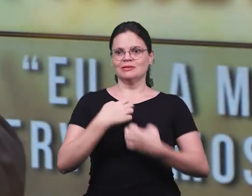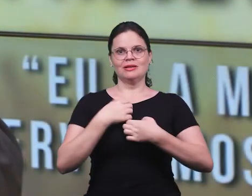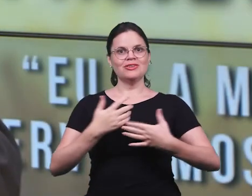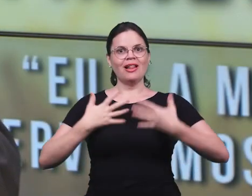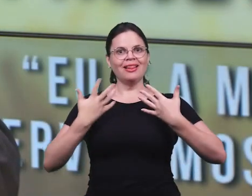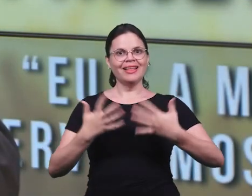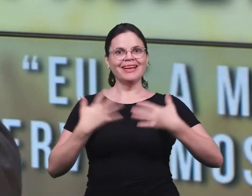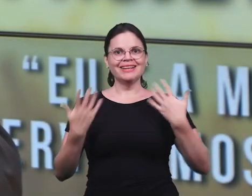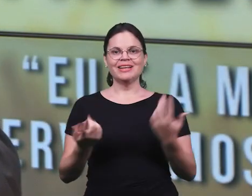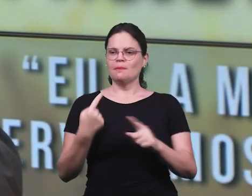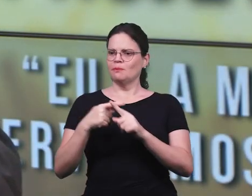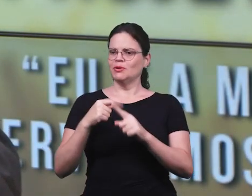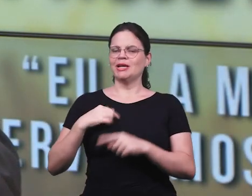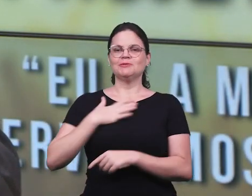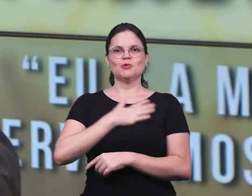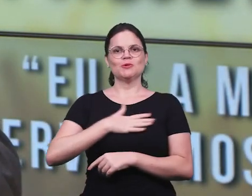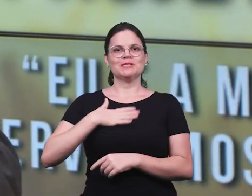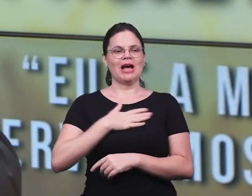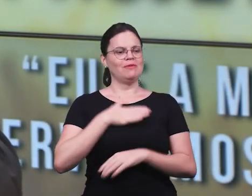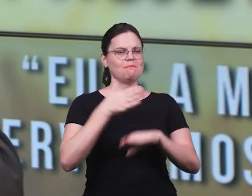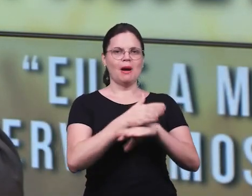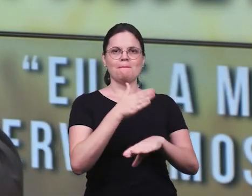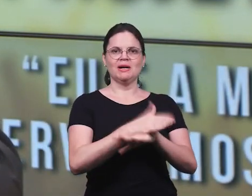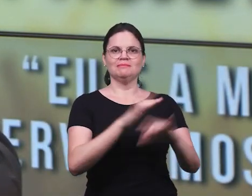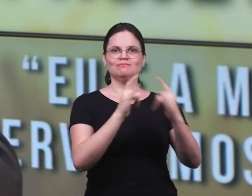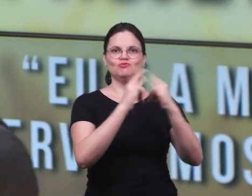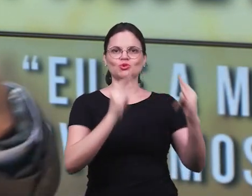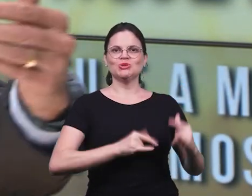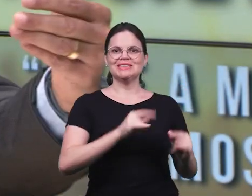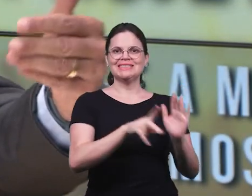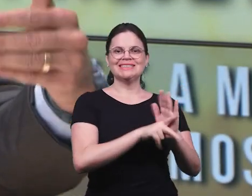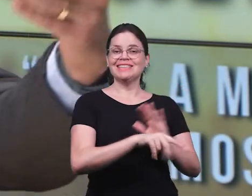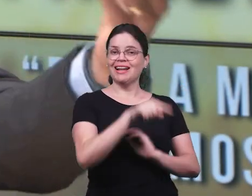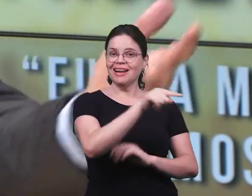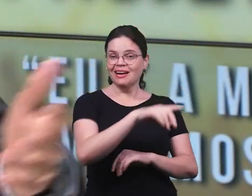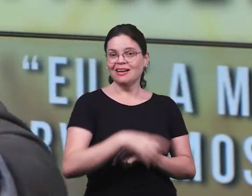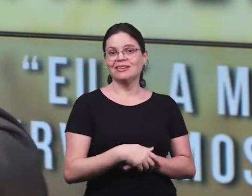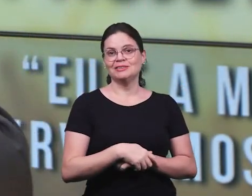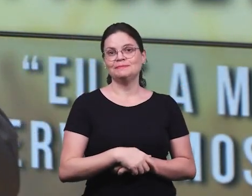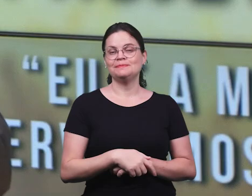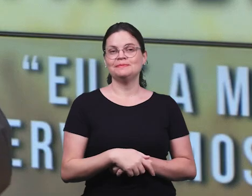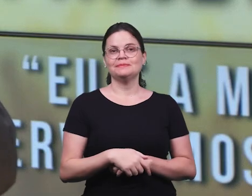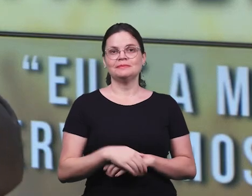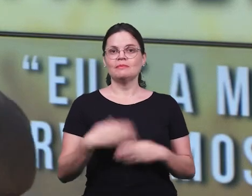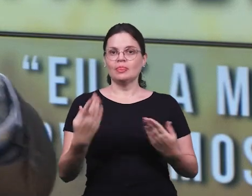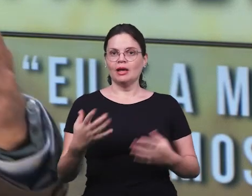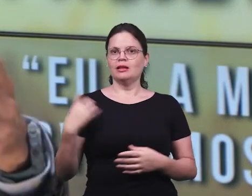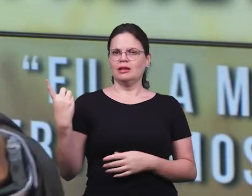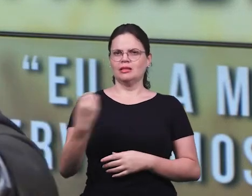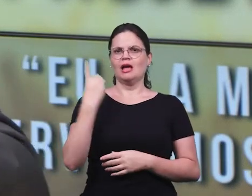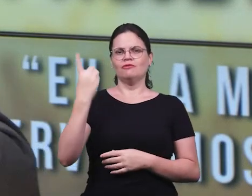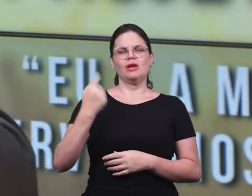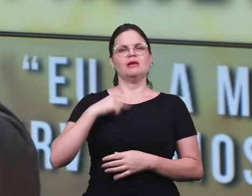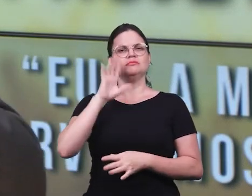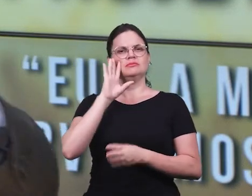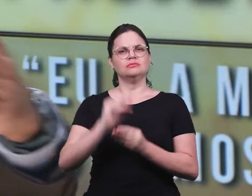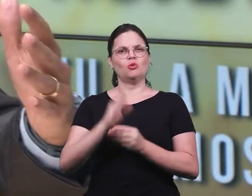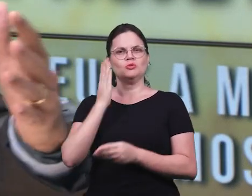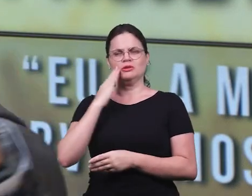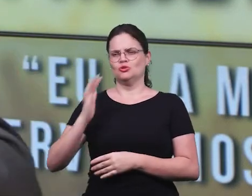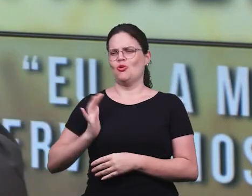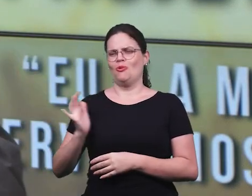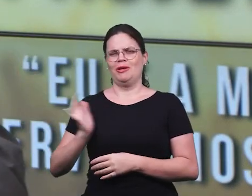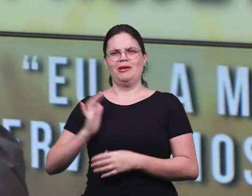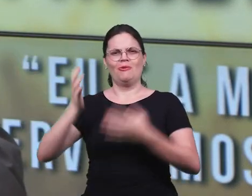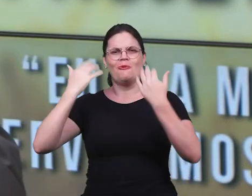ele tinha um zelo e um desejo, por mais que ele tinha sido próspero, Sim. o Senhor tinha